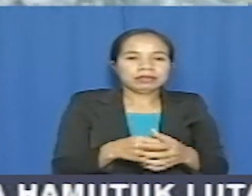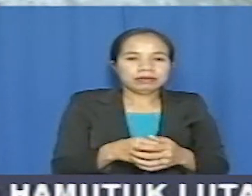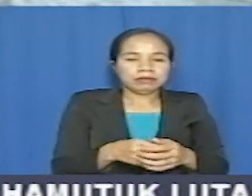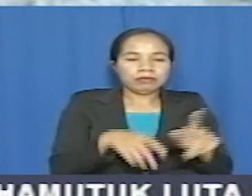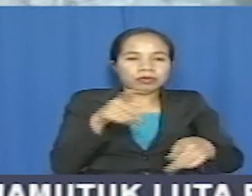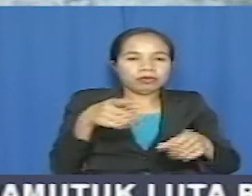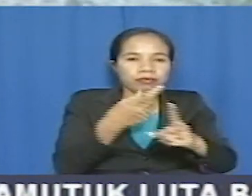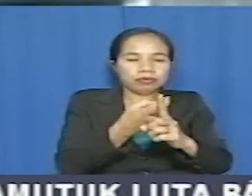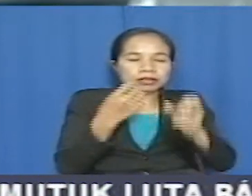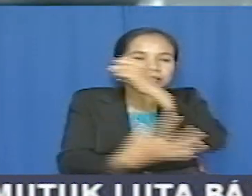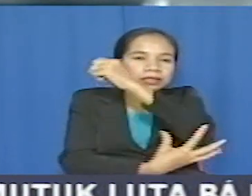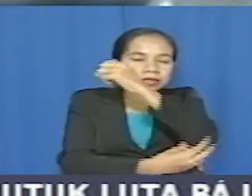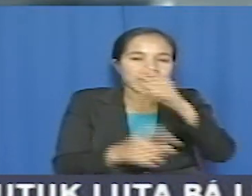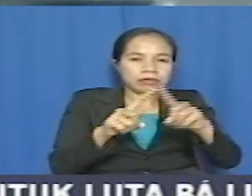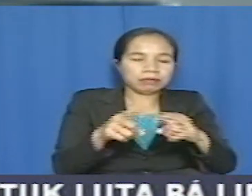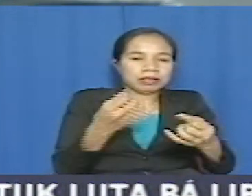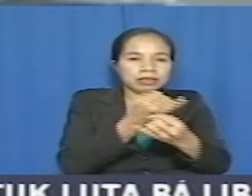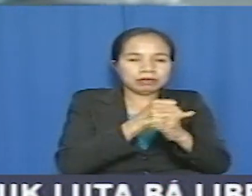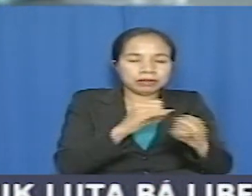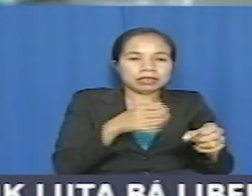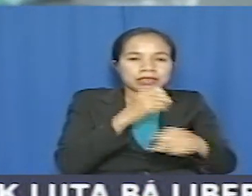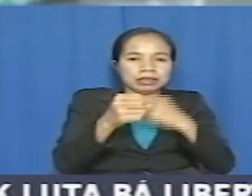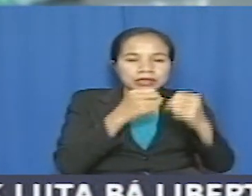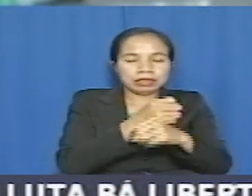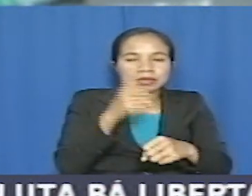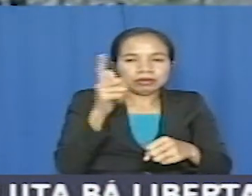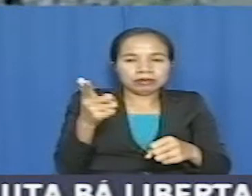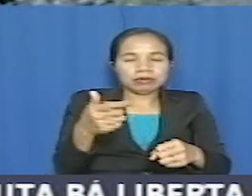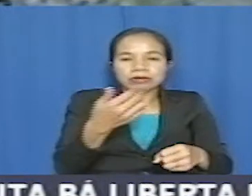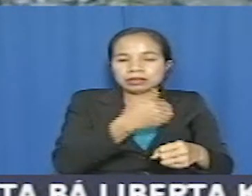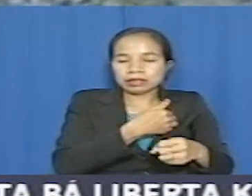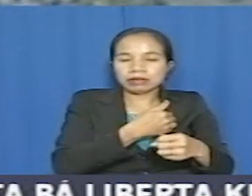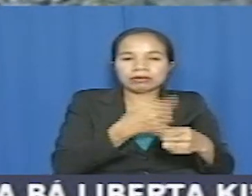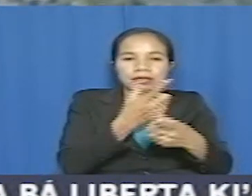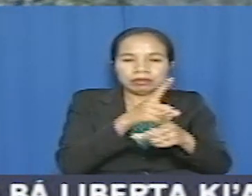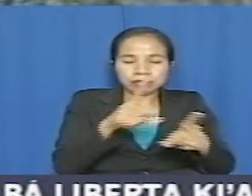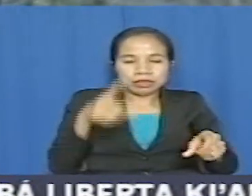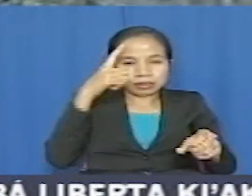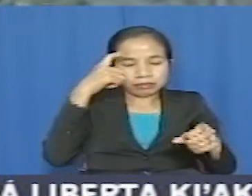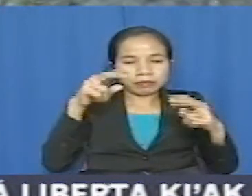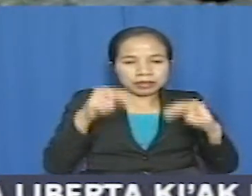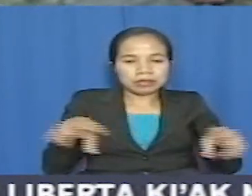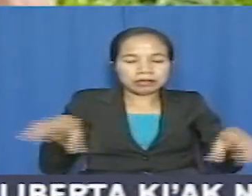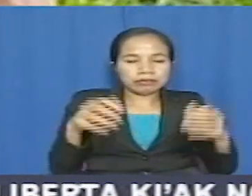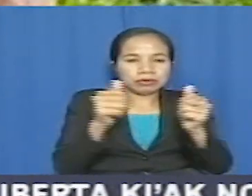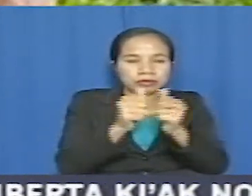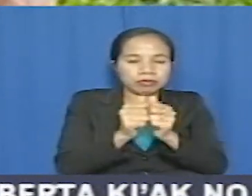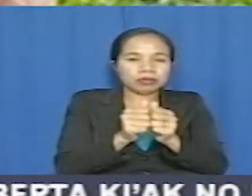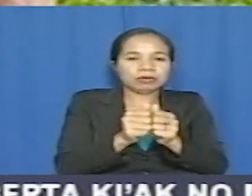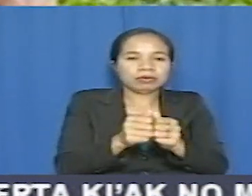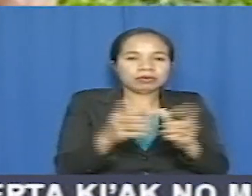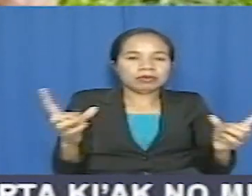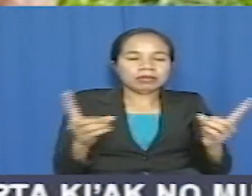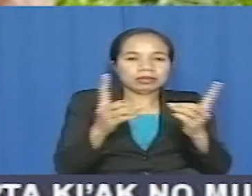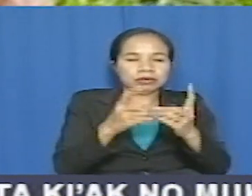mas be ukuan tinarun luona, que o mukit será o liberta hotu, tamo ne precisa serviço a mutu kori luta a soru,